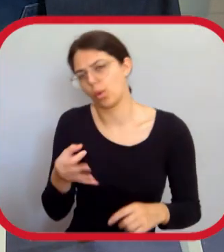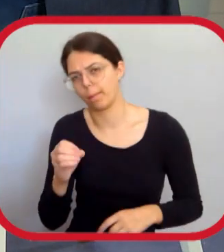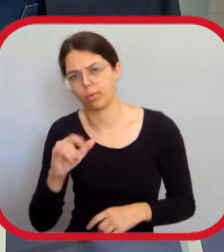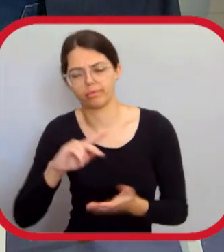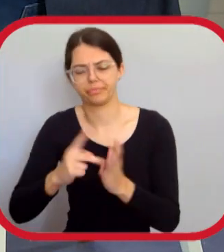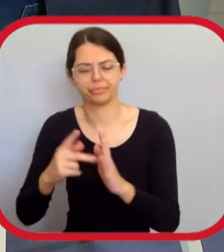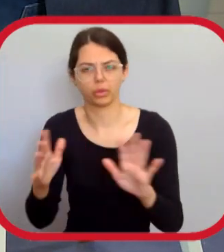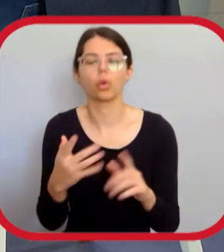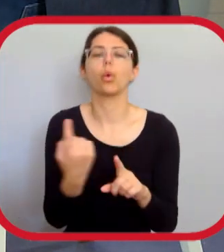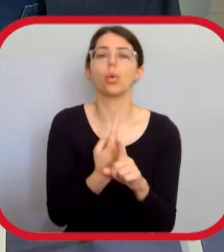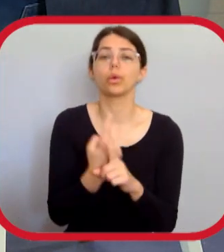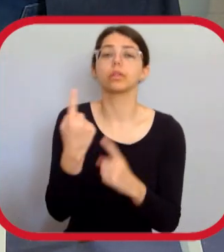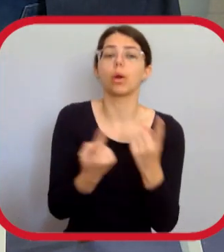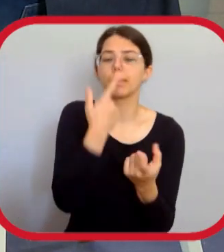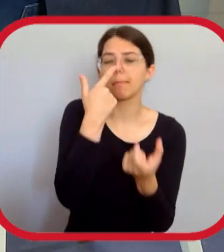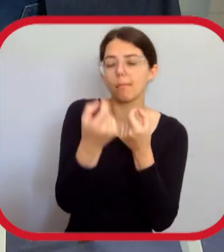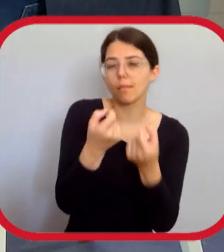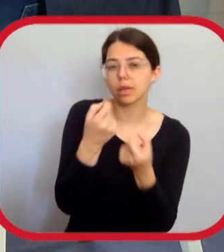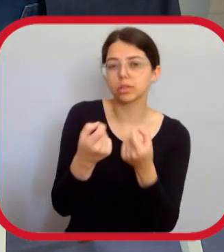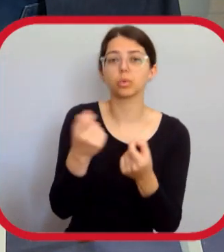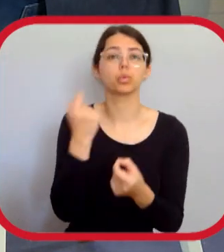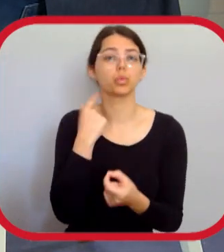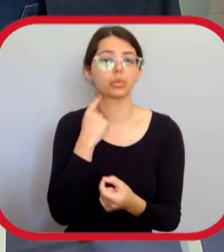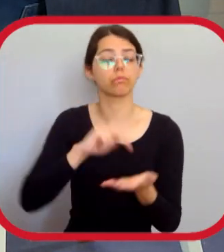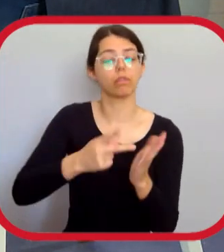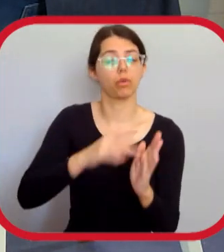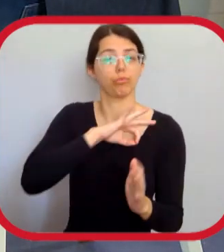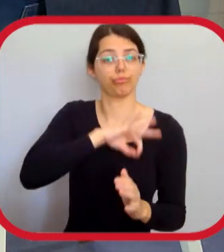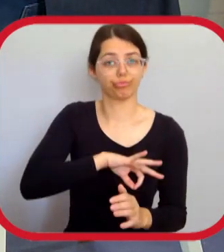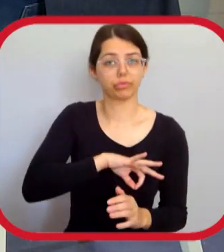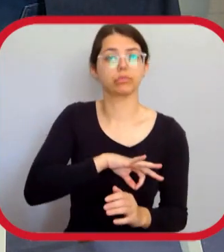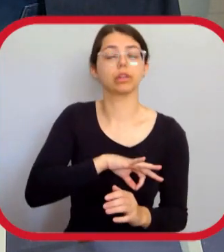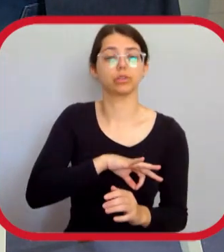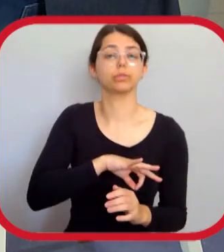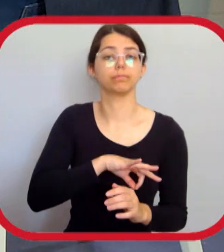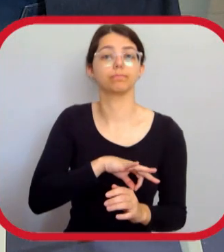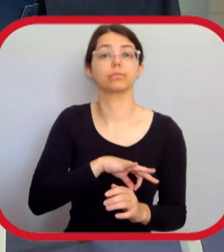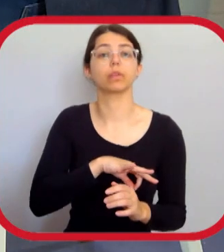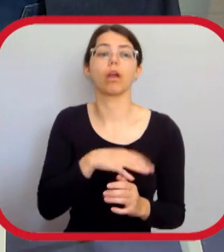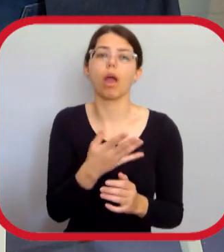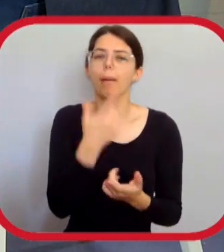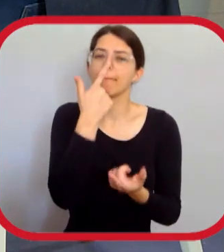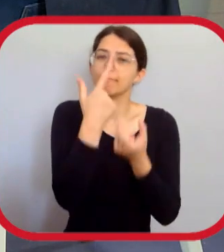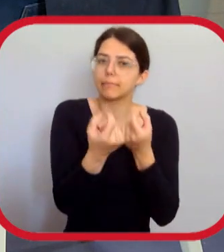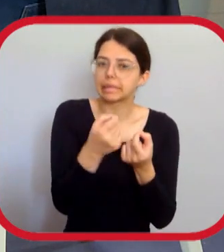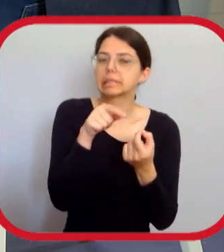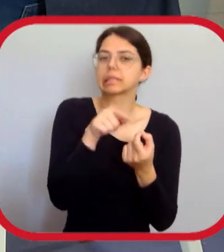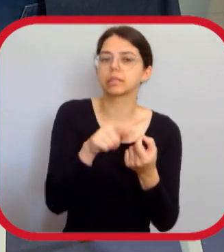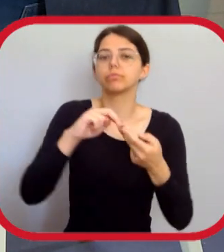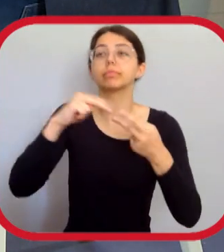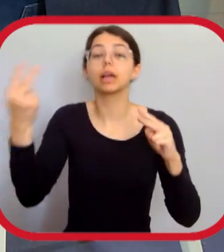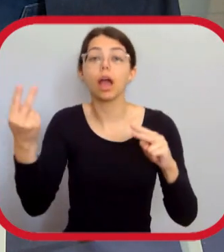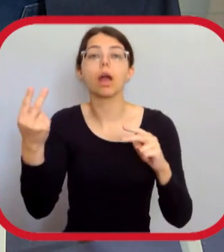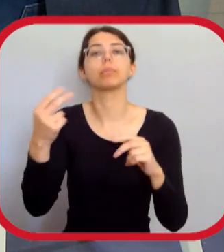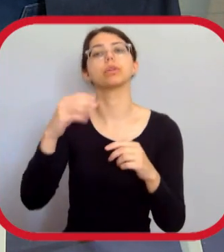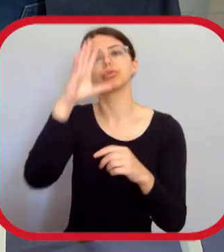como quisermos, que estarão mais próximos dos cursos técnico-profissionais, que se calhar estão mais próximas